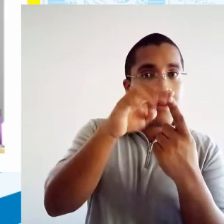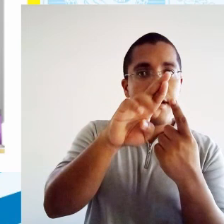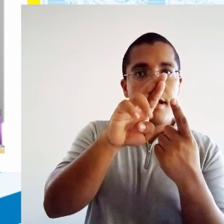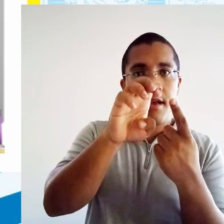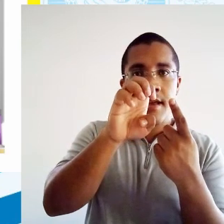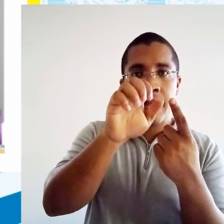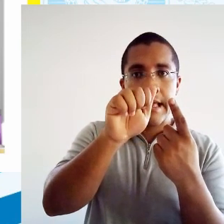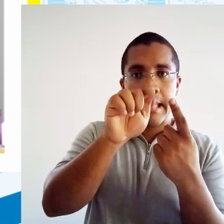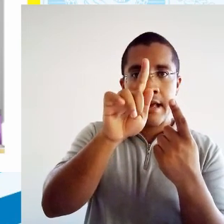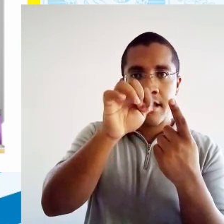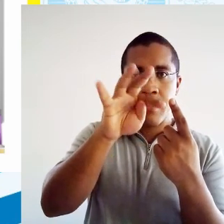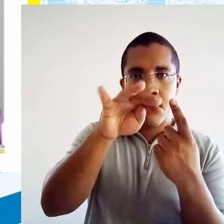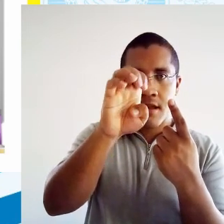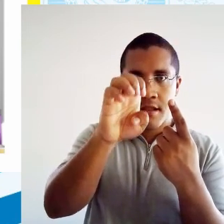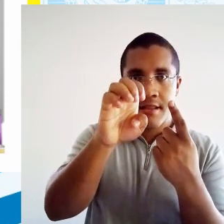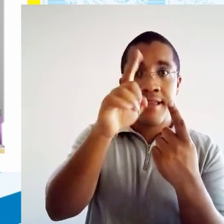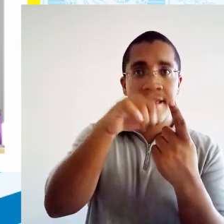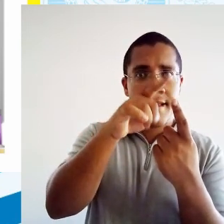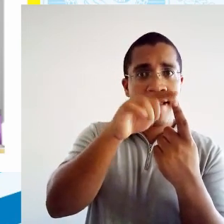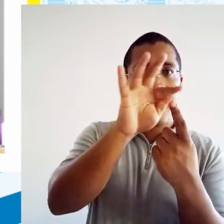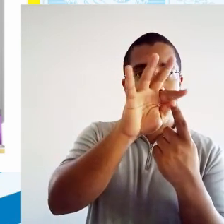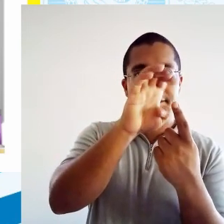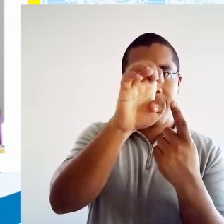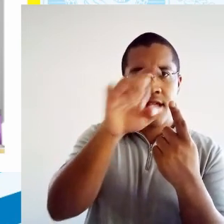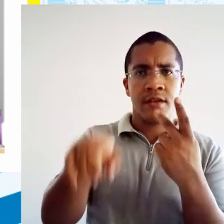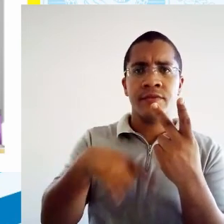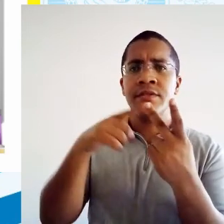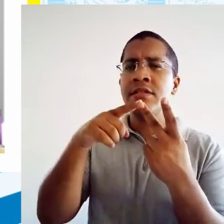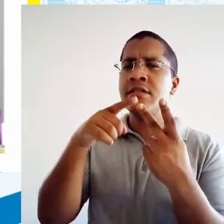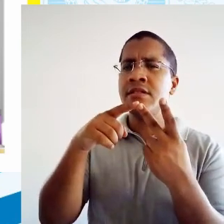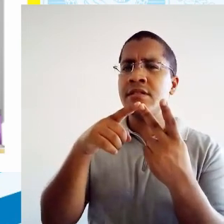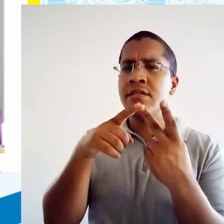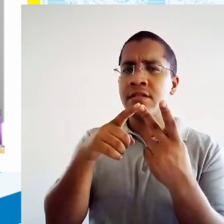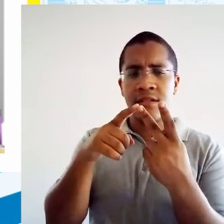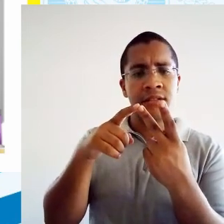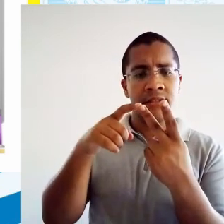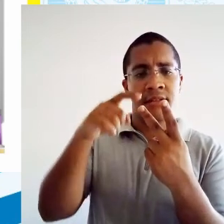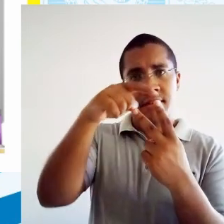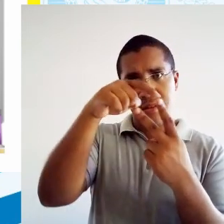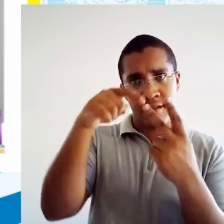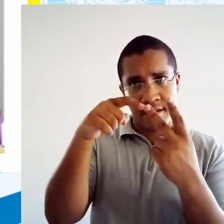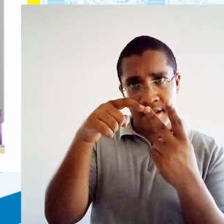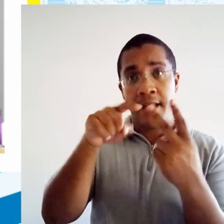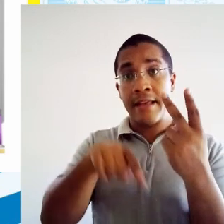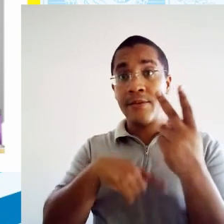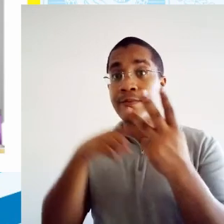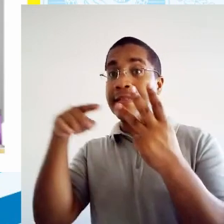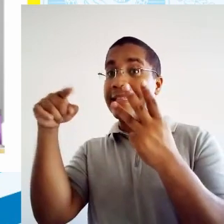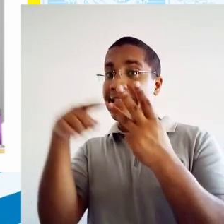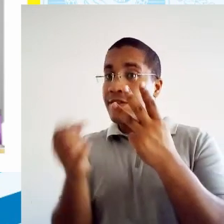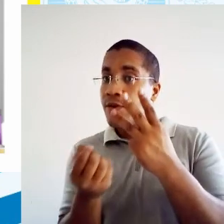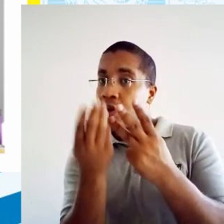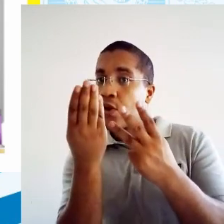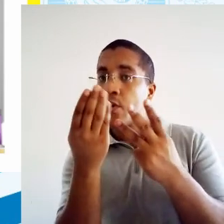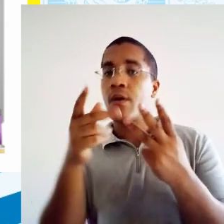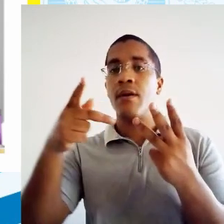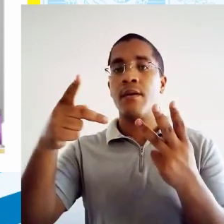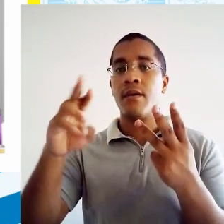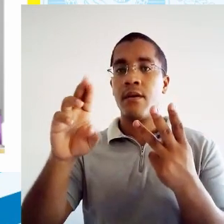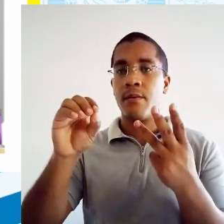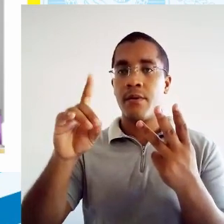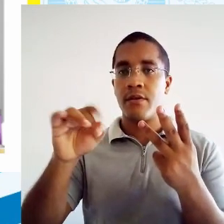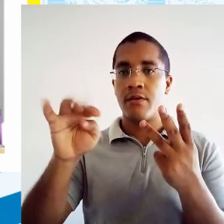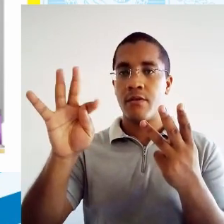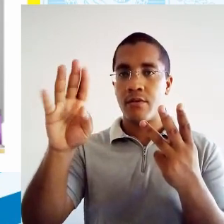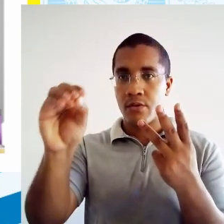e o segundo membro a gente vai chamar de produtos, que na realidade vão ser as substâncias que são